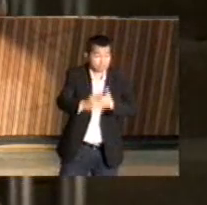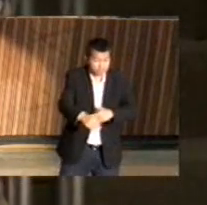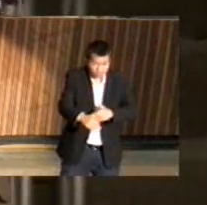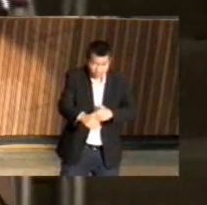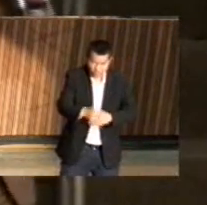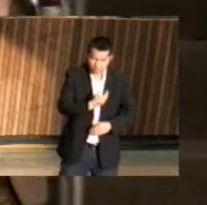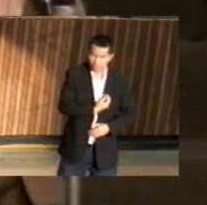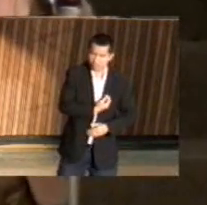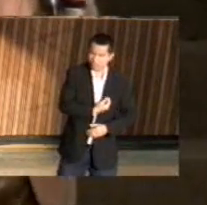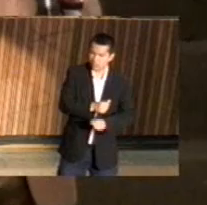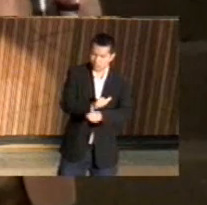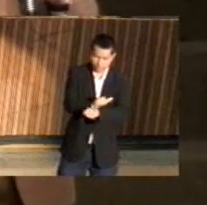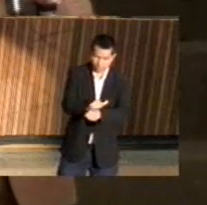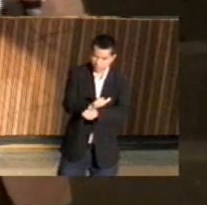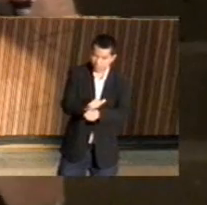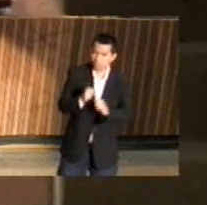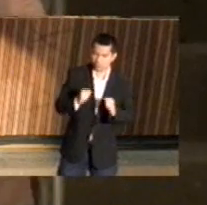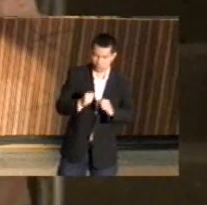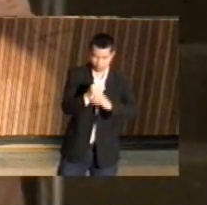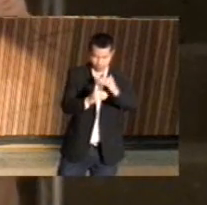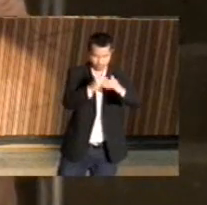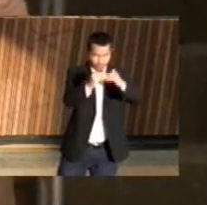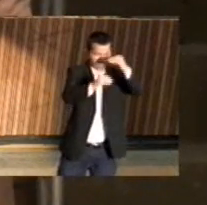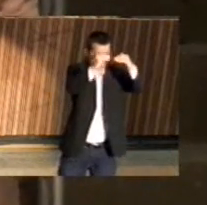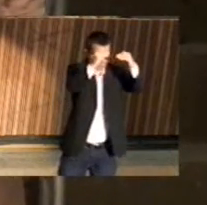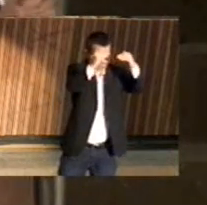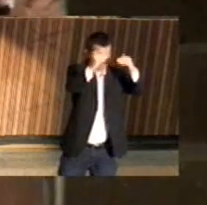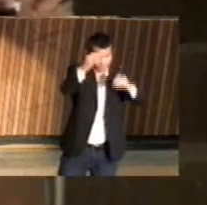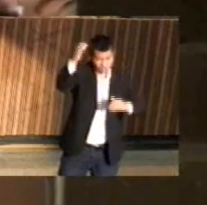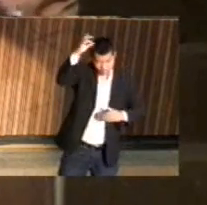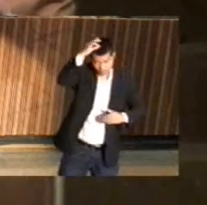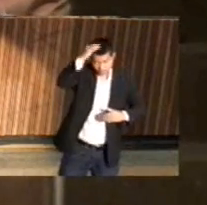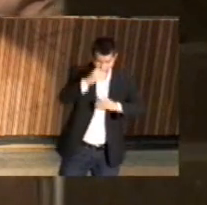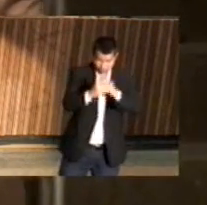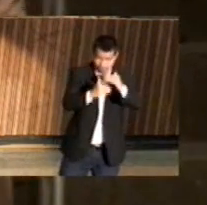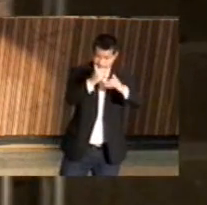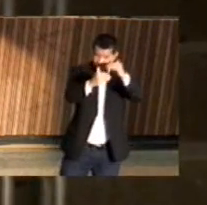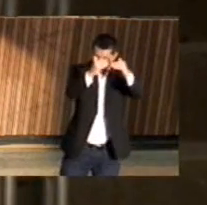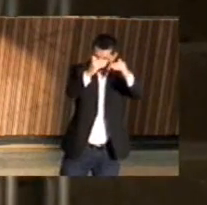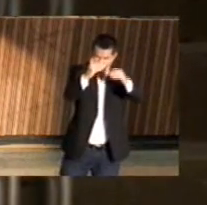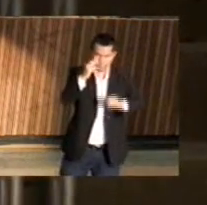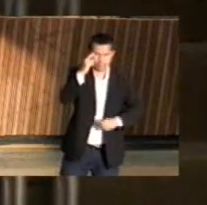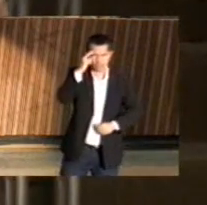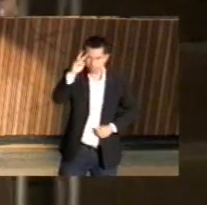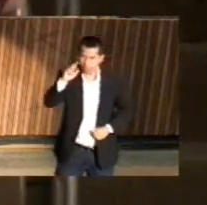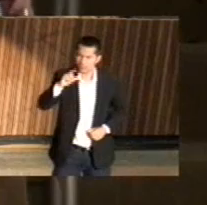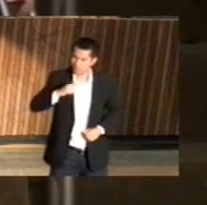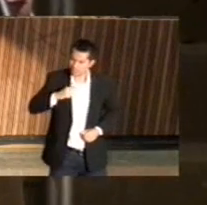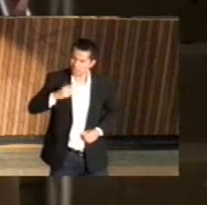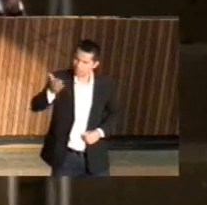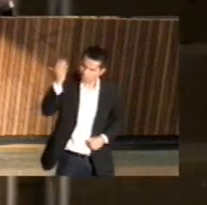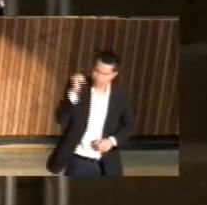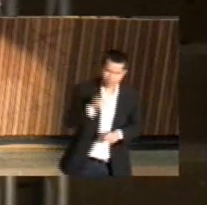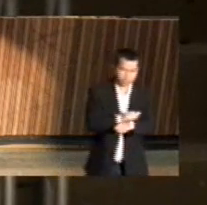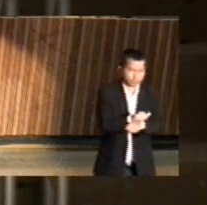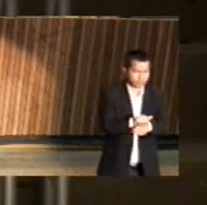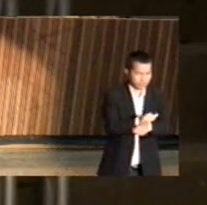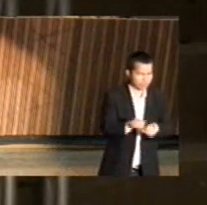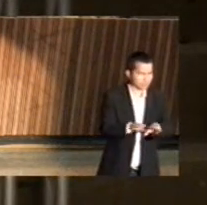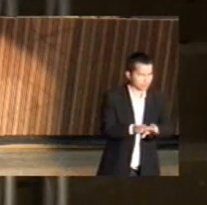permitiu na vida de Abraão. O primeiro teste foi da dificuldade financeira, veio a fome. Se ele